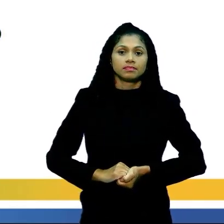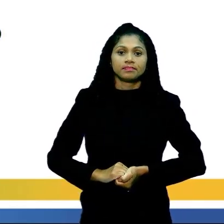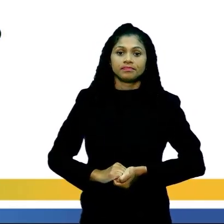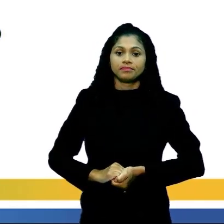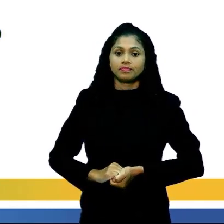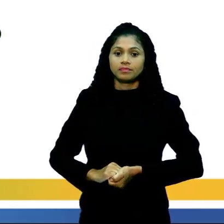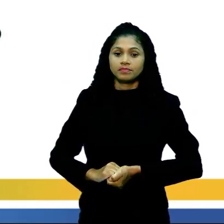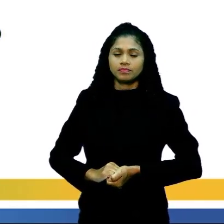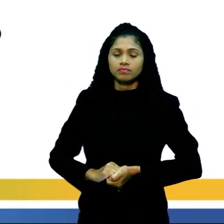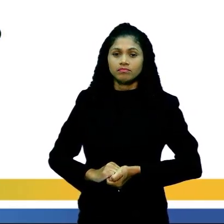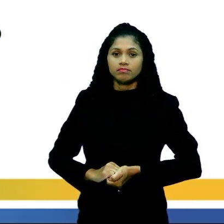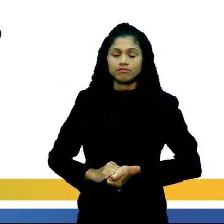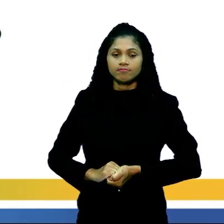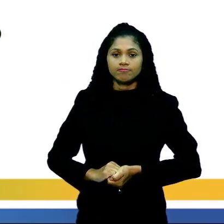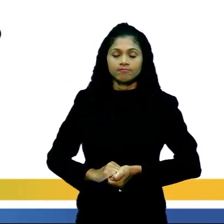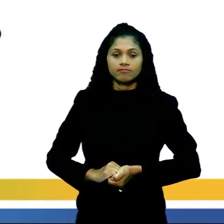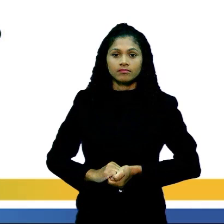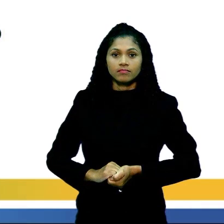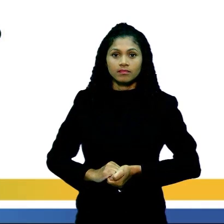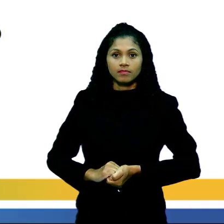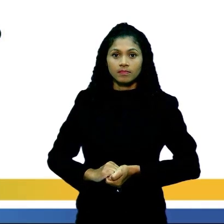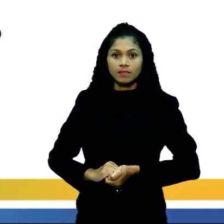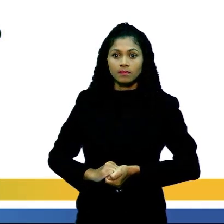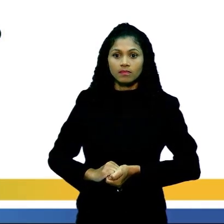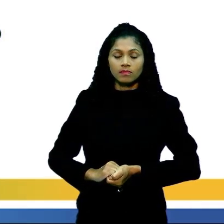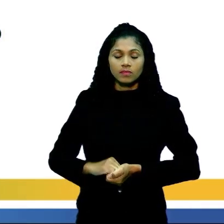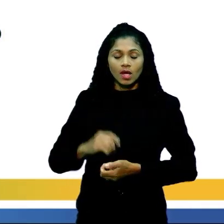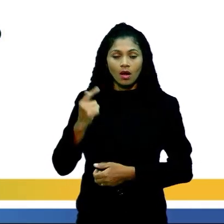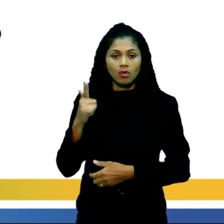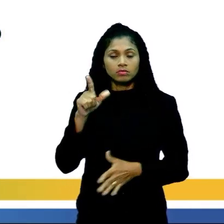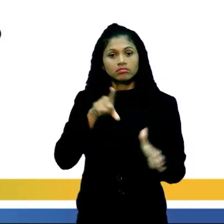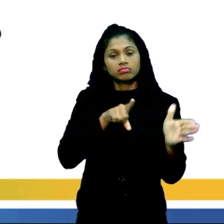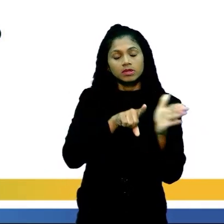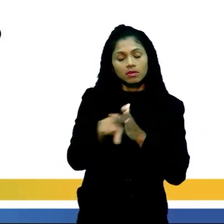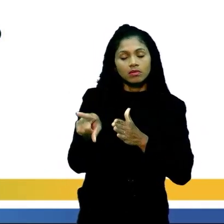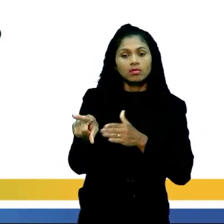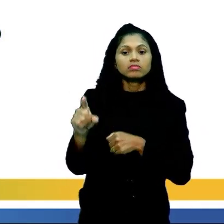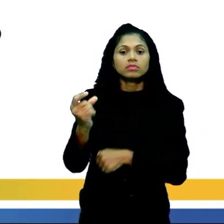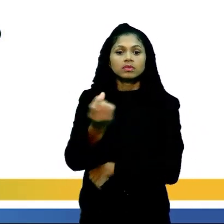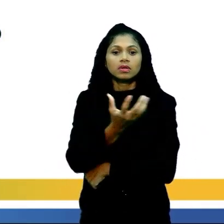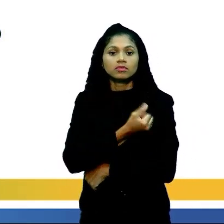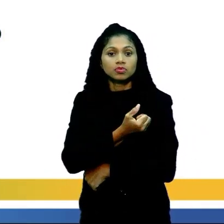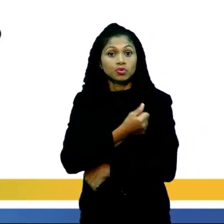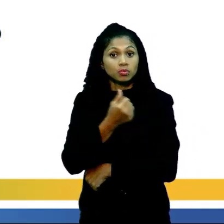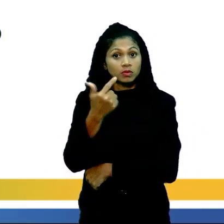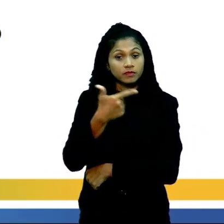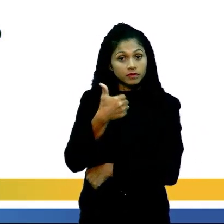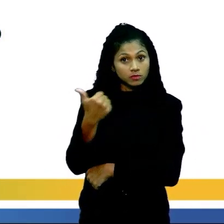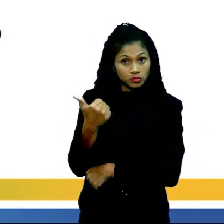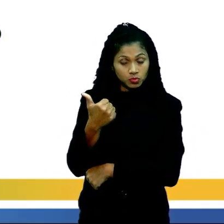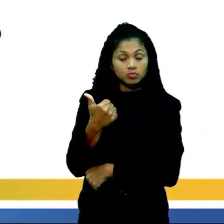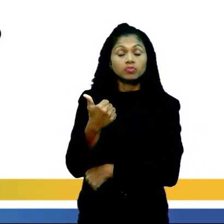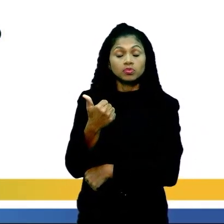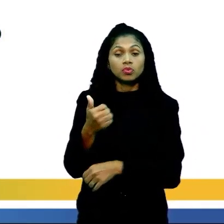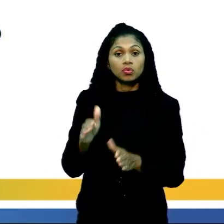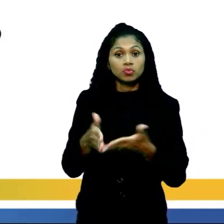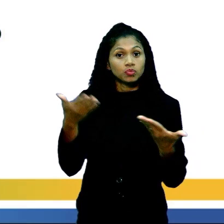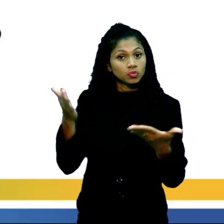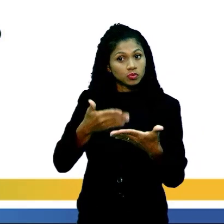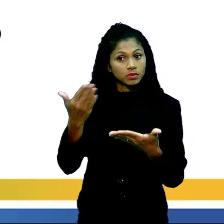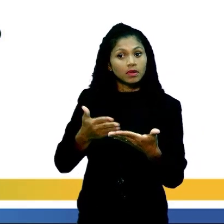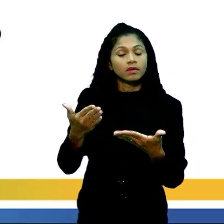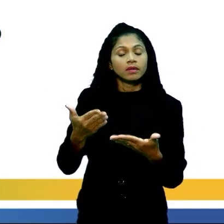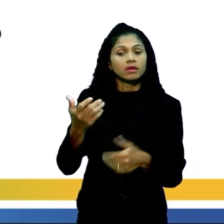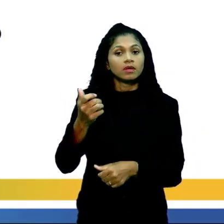Vejamos aí mais uma questão, tá? Questão 21, que está no livro do primeiro ano, Resolve